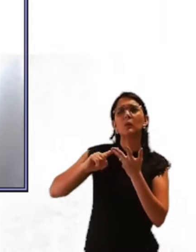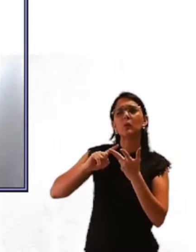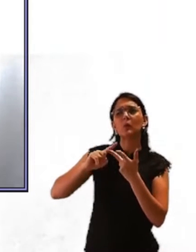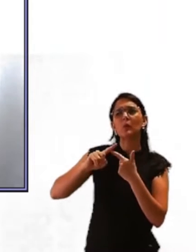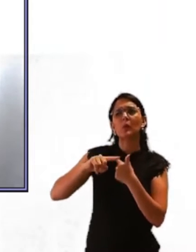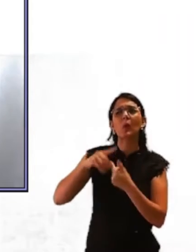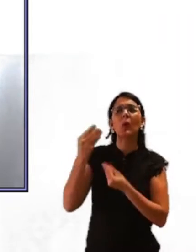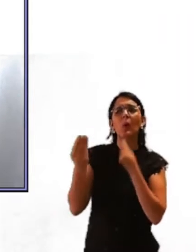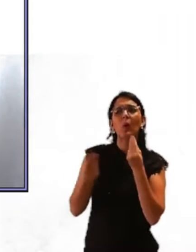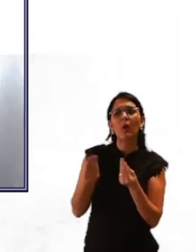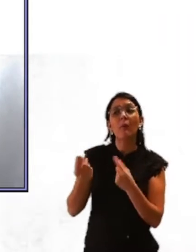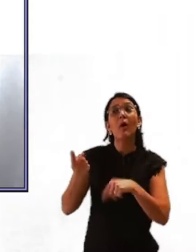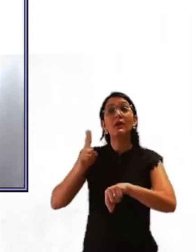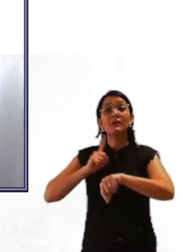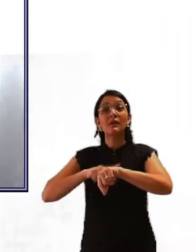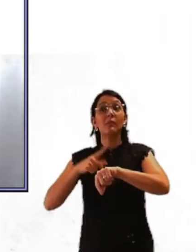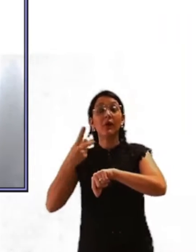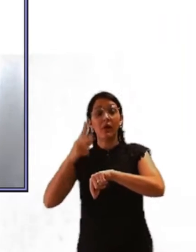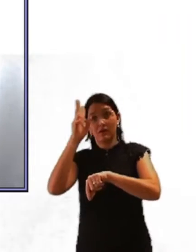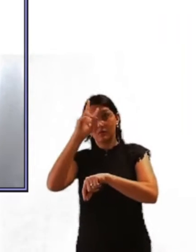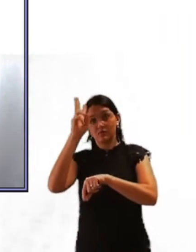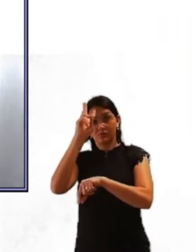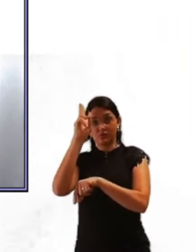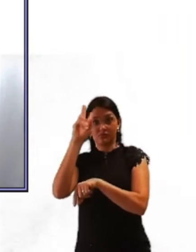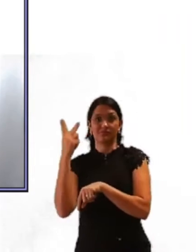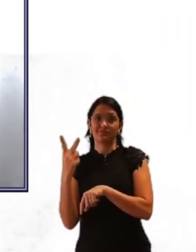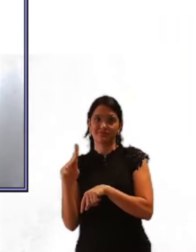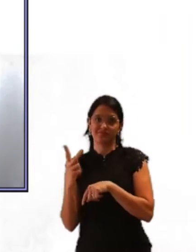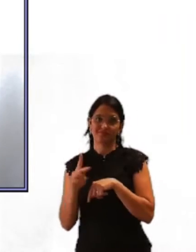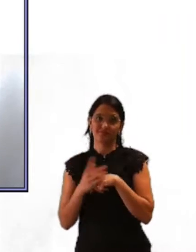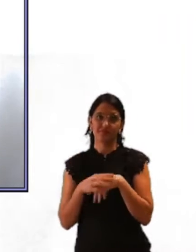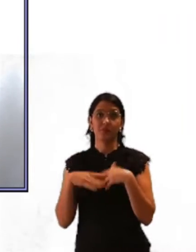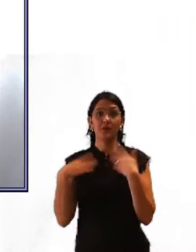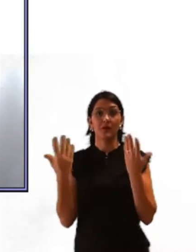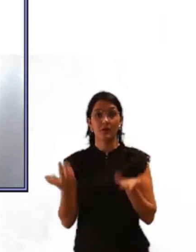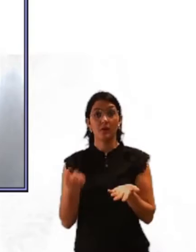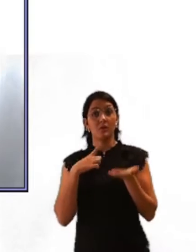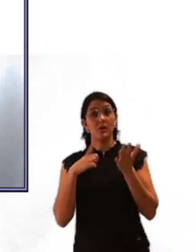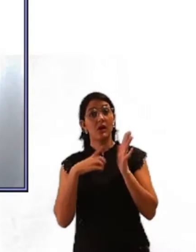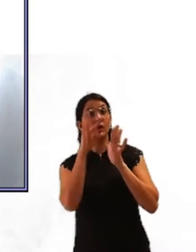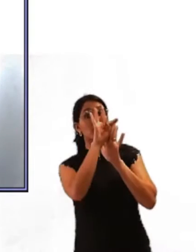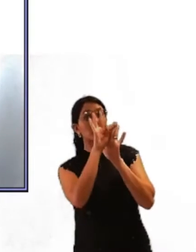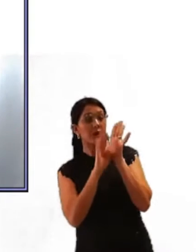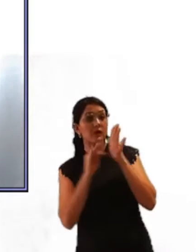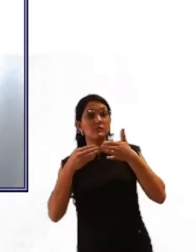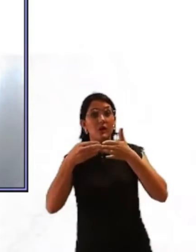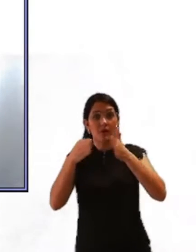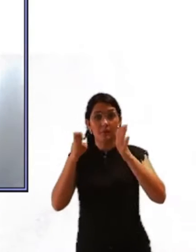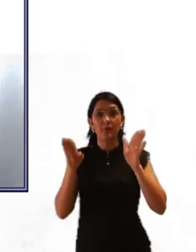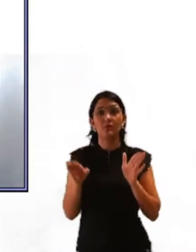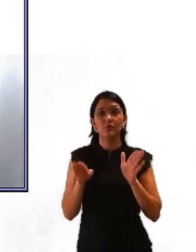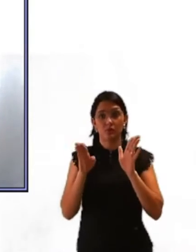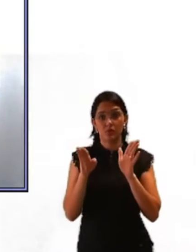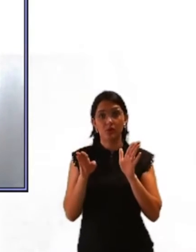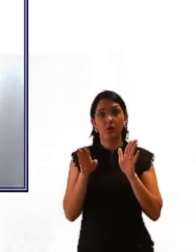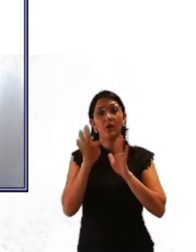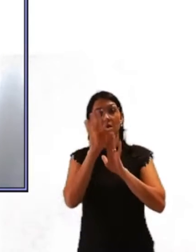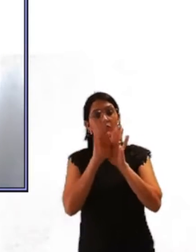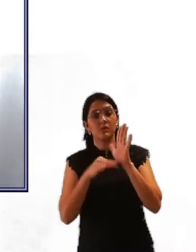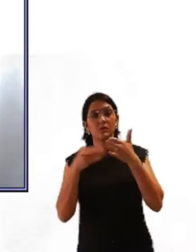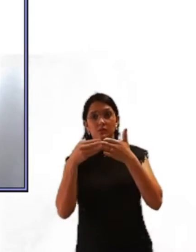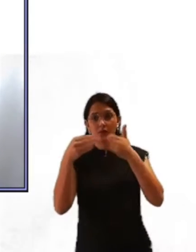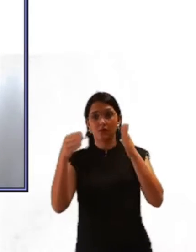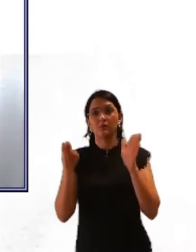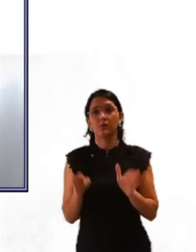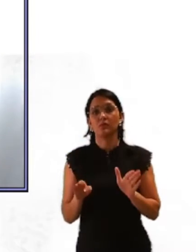momento histórico. Então, essa abertura do texto constitucional por meio, e não só do texto constitucional, mas